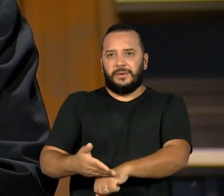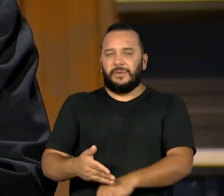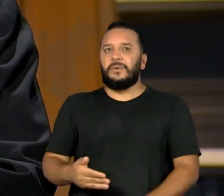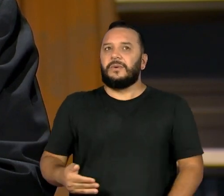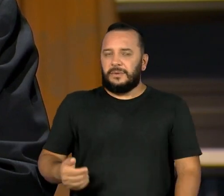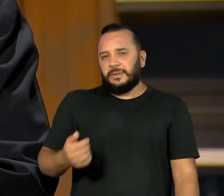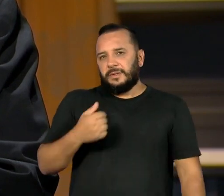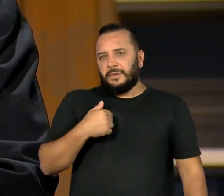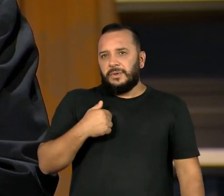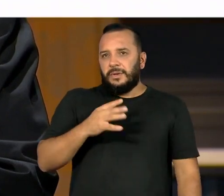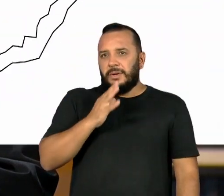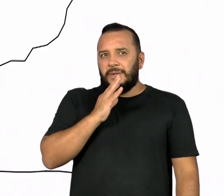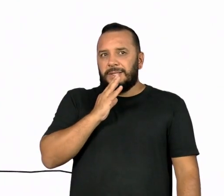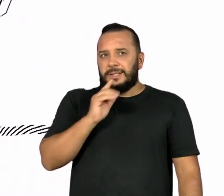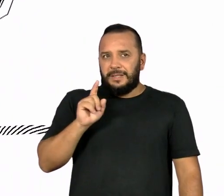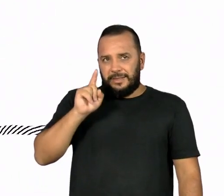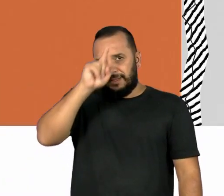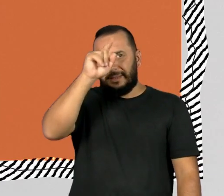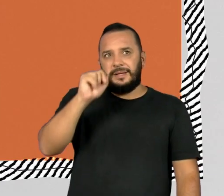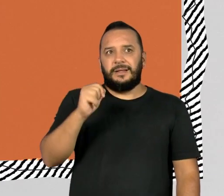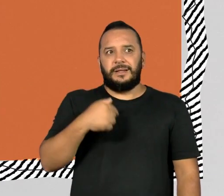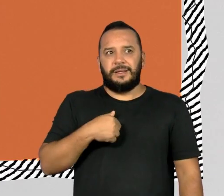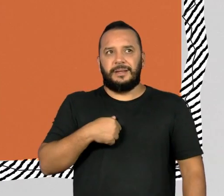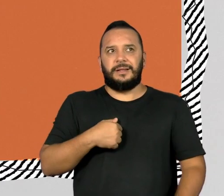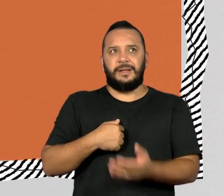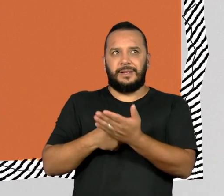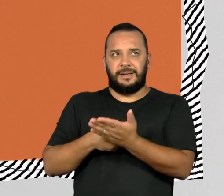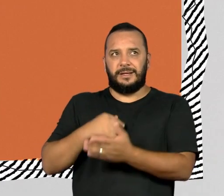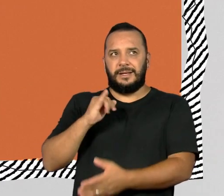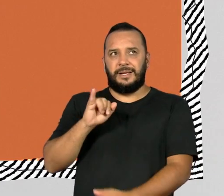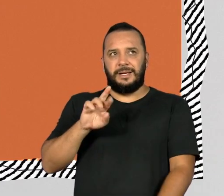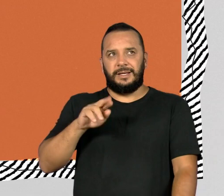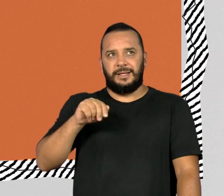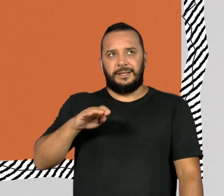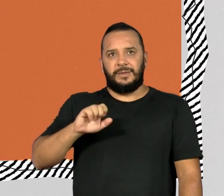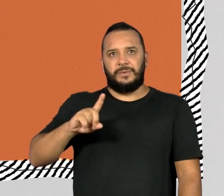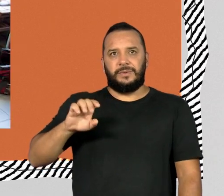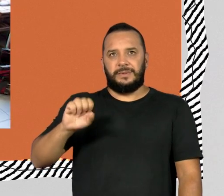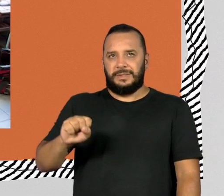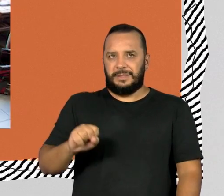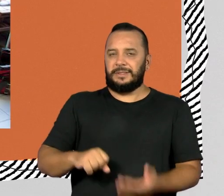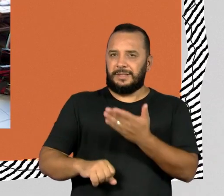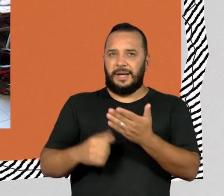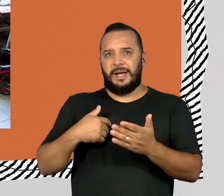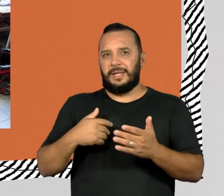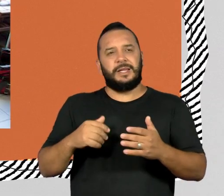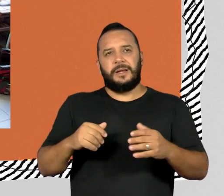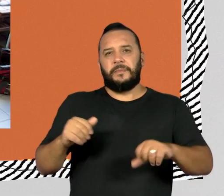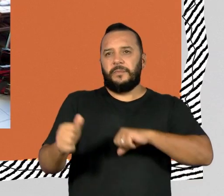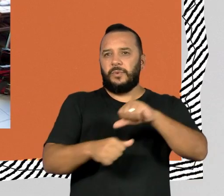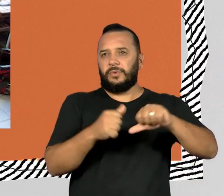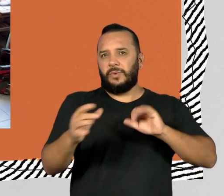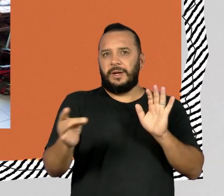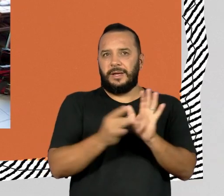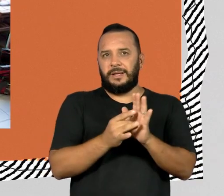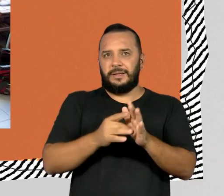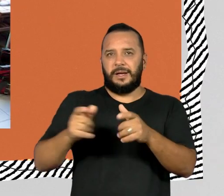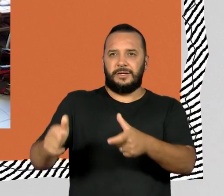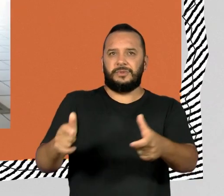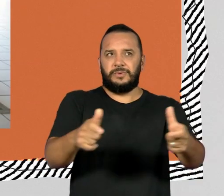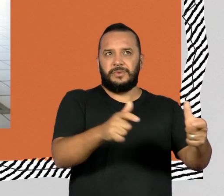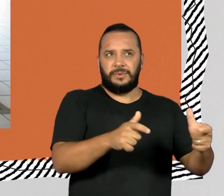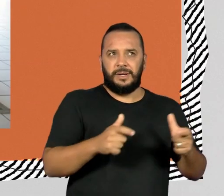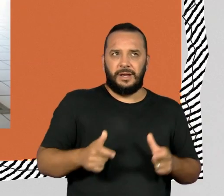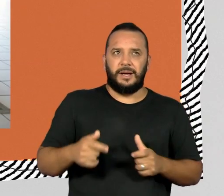Irã Saraiva. Ela mudou a realidade da região, né? E por